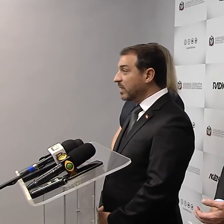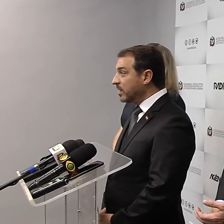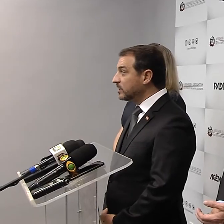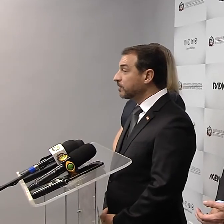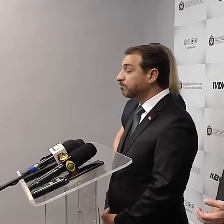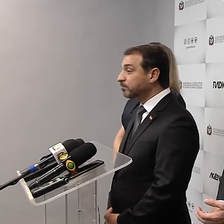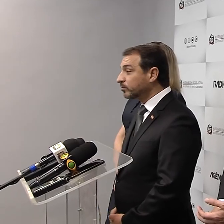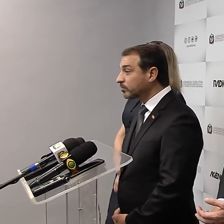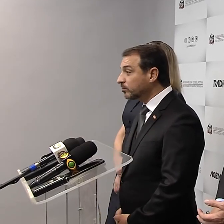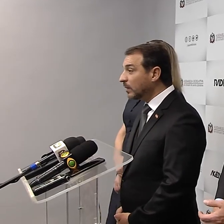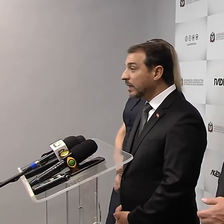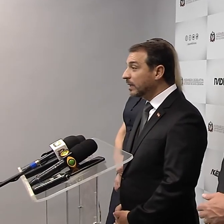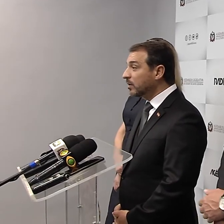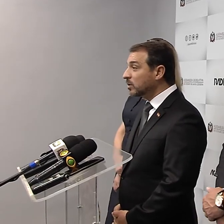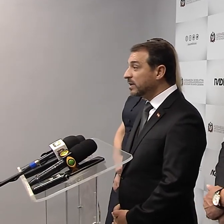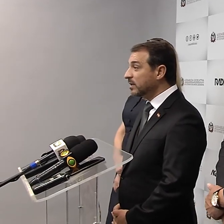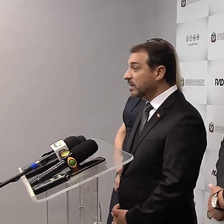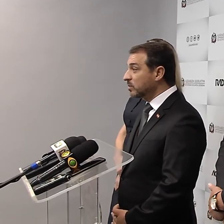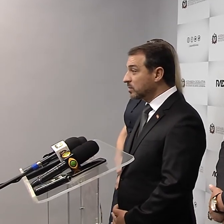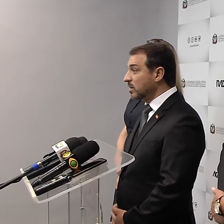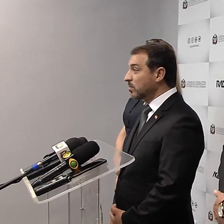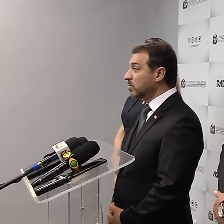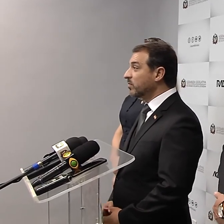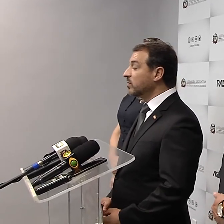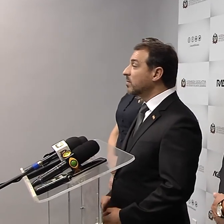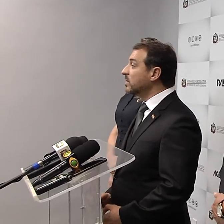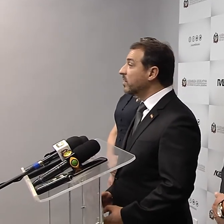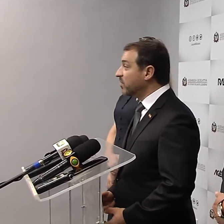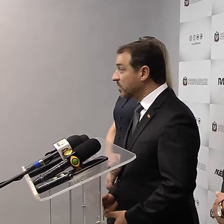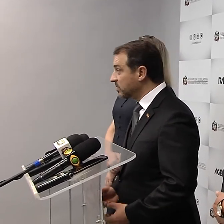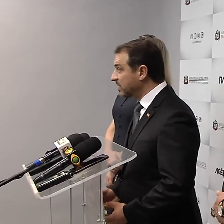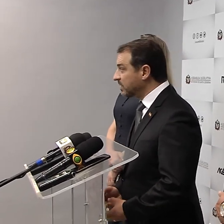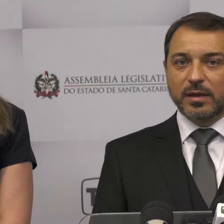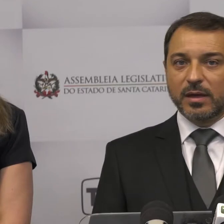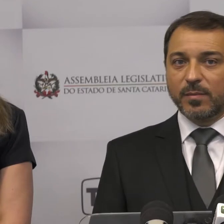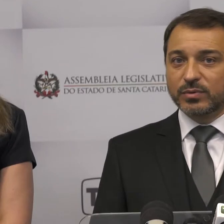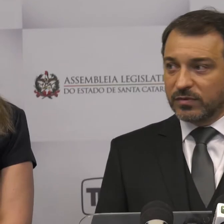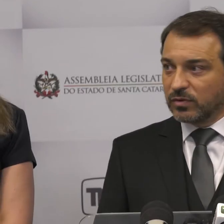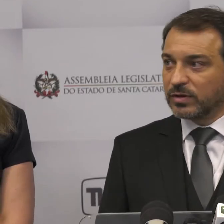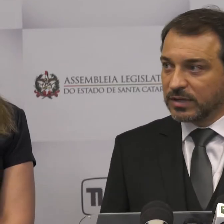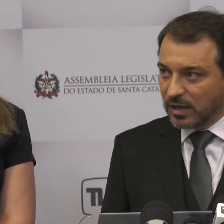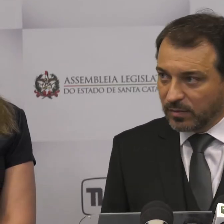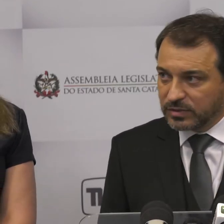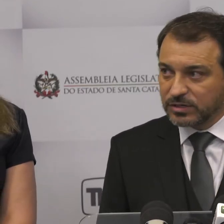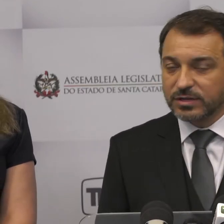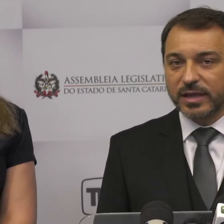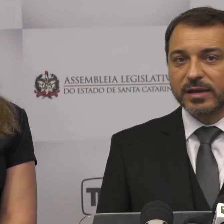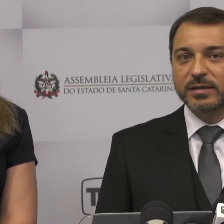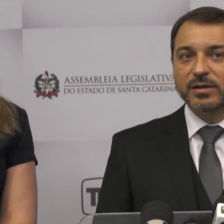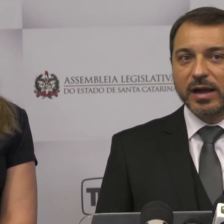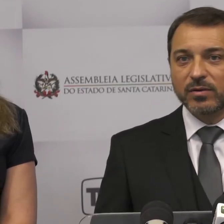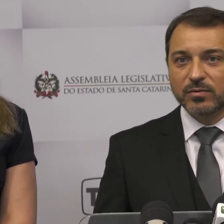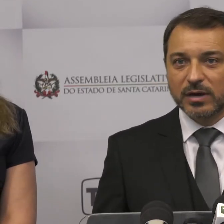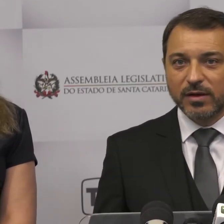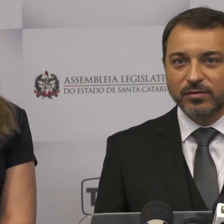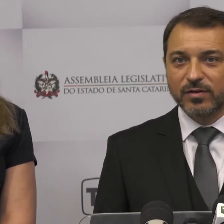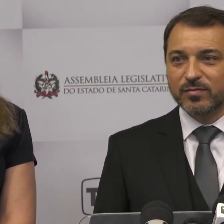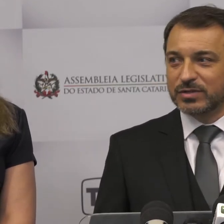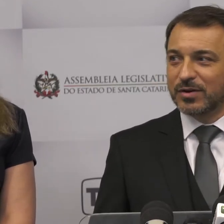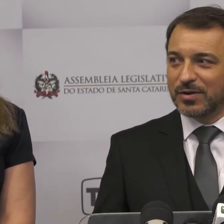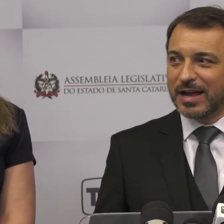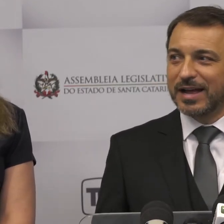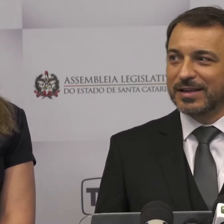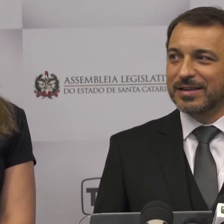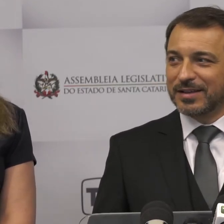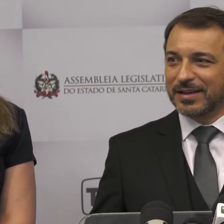O governador também falou sobre a participação dos parlamentares na composição do governo estadual. A gente está em diálogo, claro